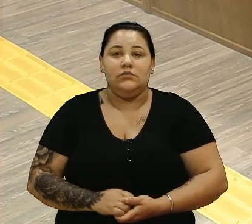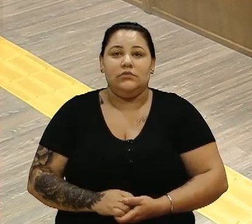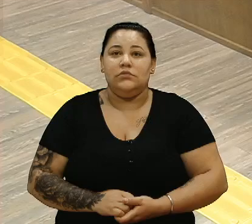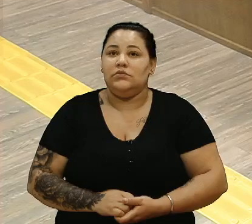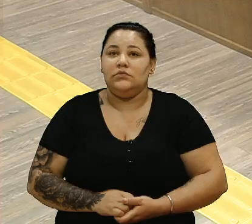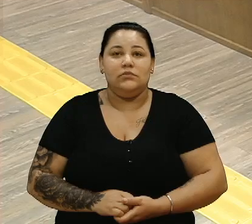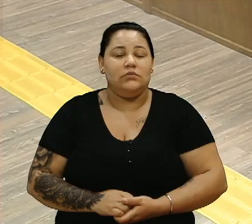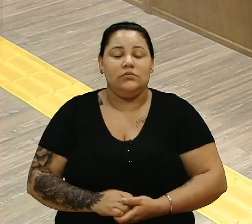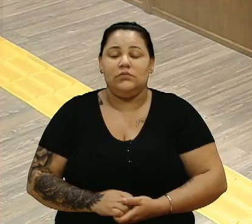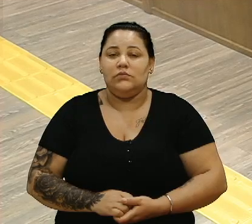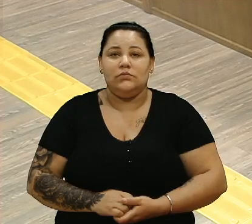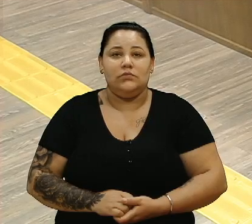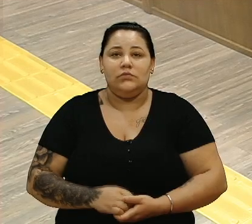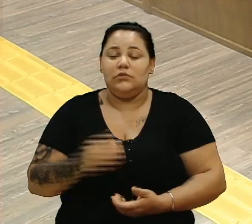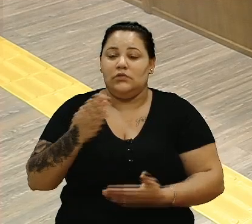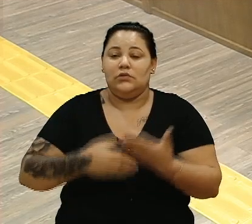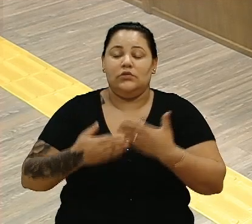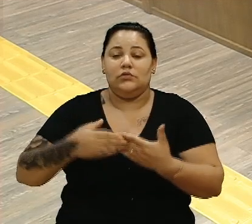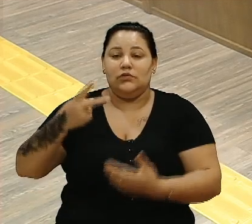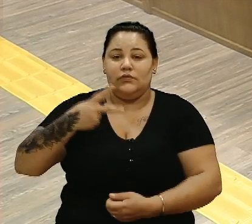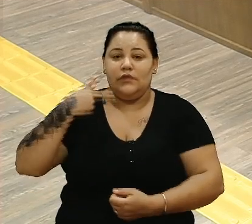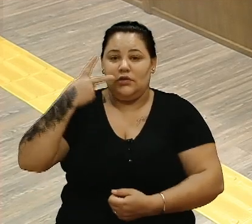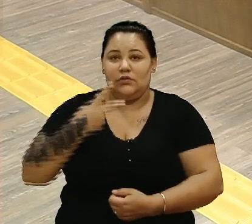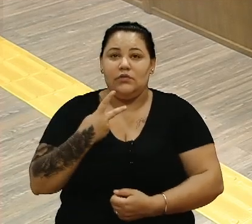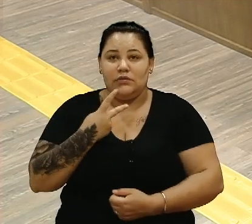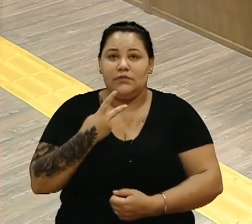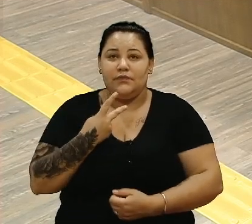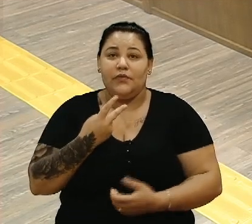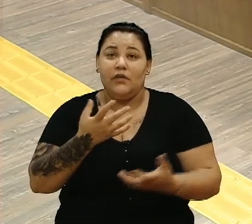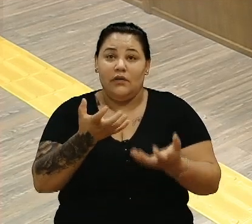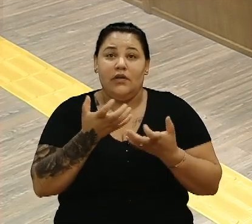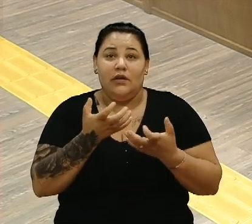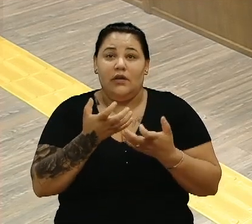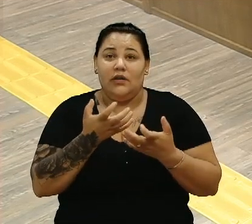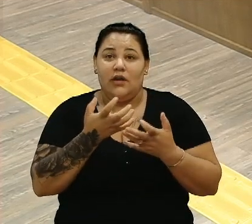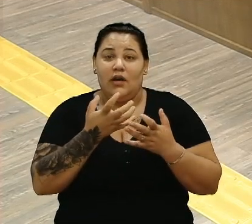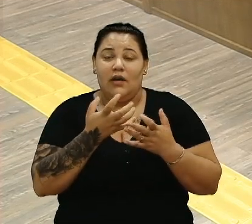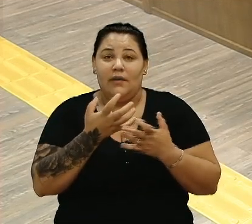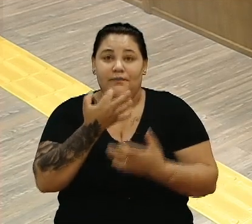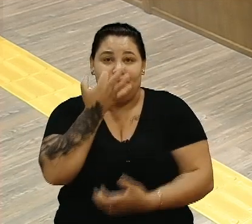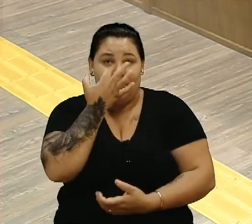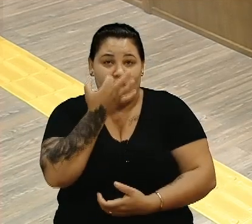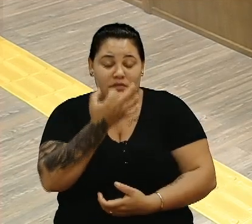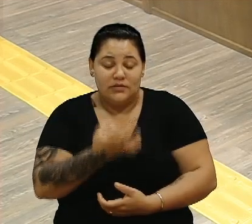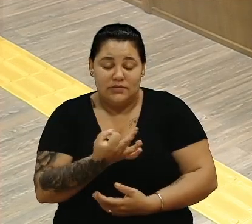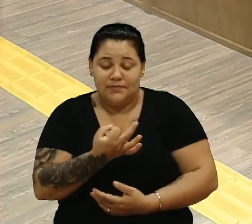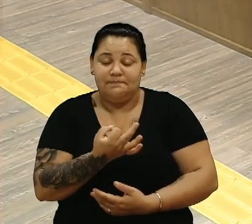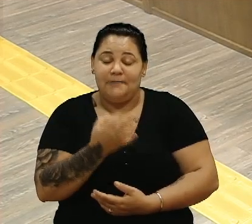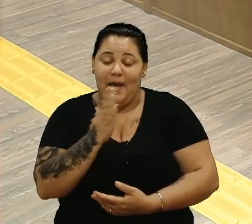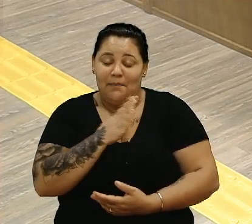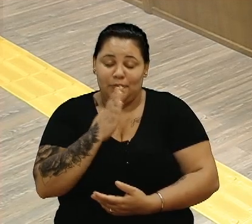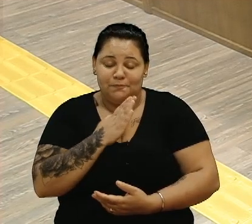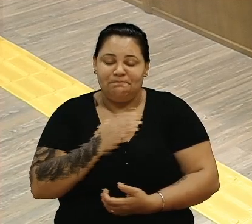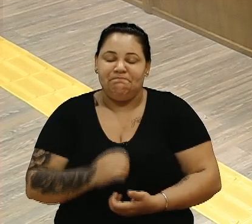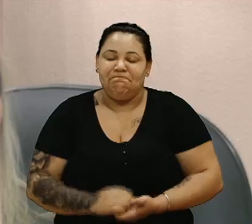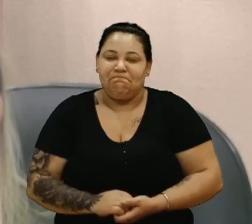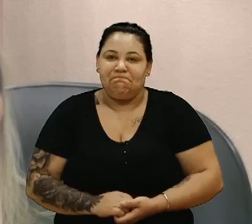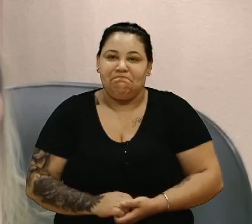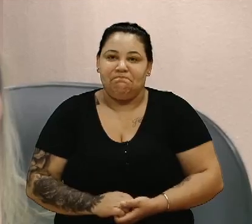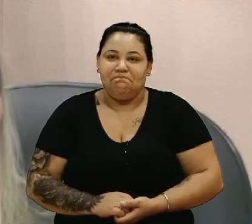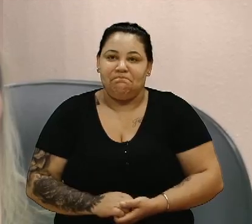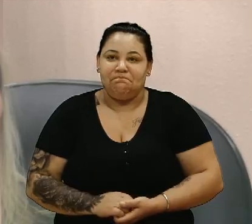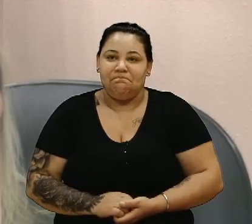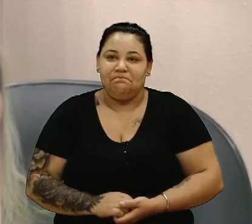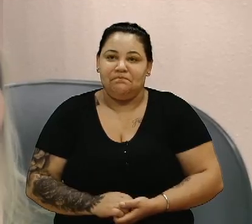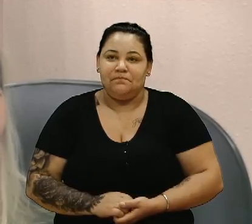Senhor presidente, senhoras e senhores vereadores, eu vou então me ater ao regime de urgência e me contemplo algumas